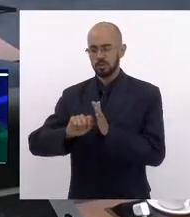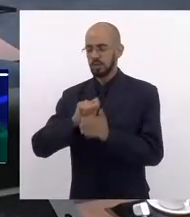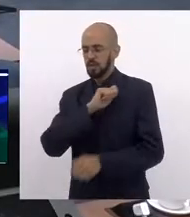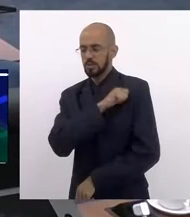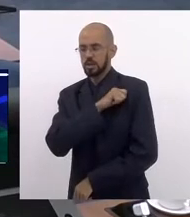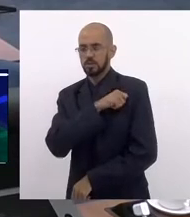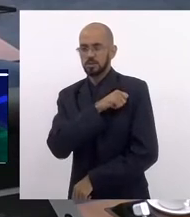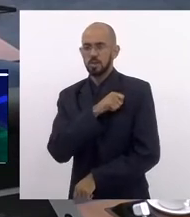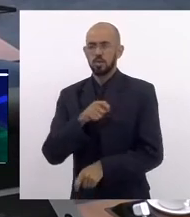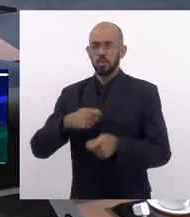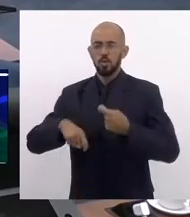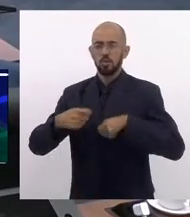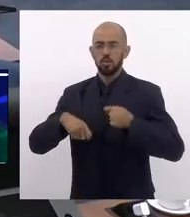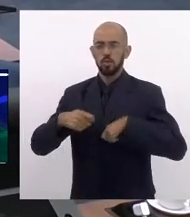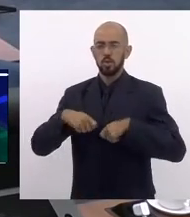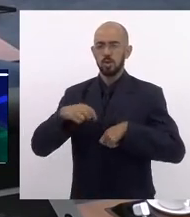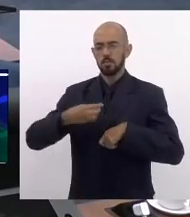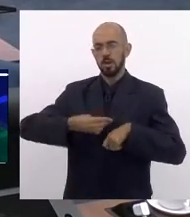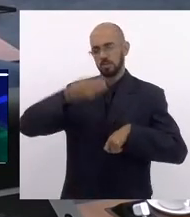Controle, deputado Márcio Pacheco.